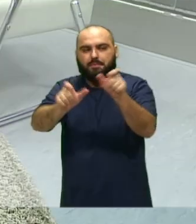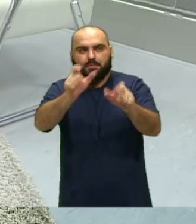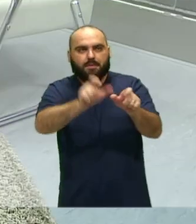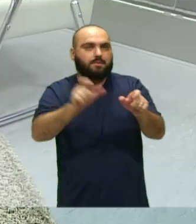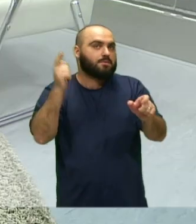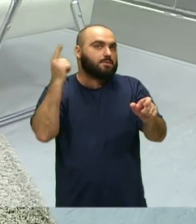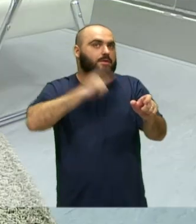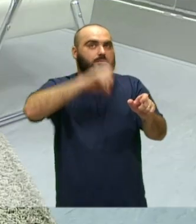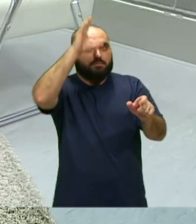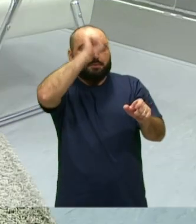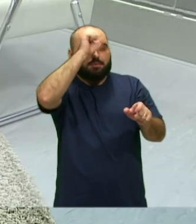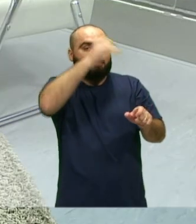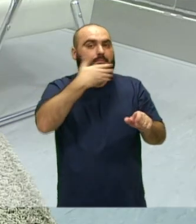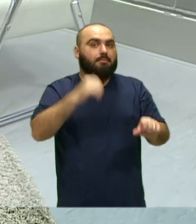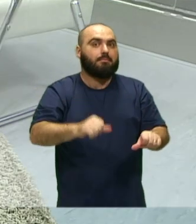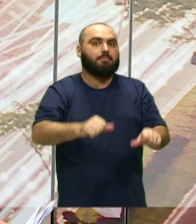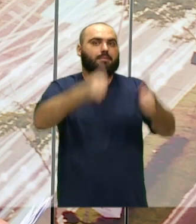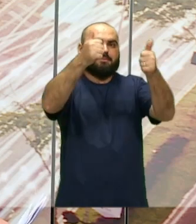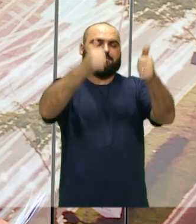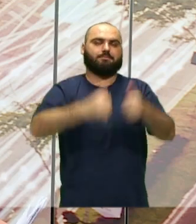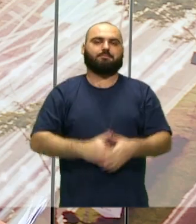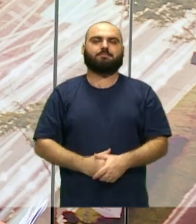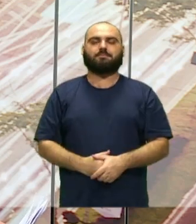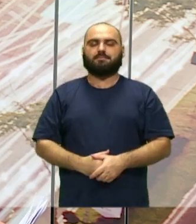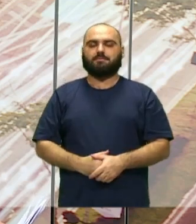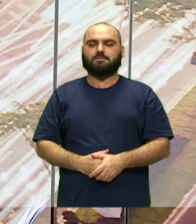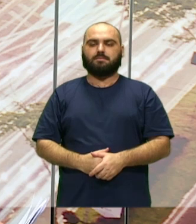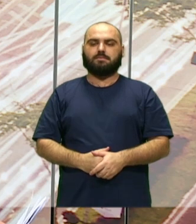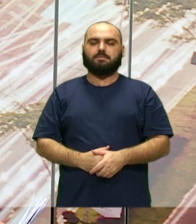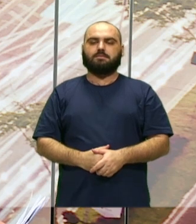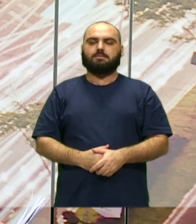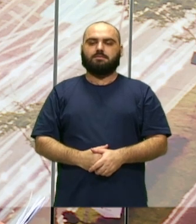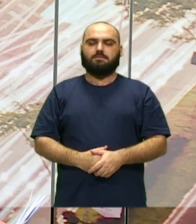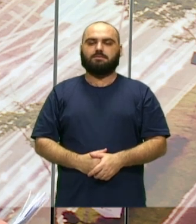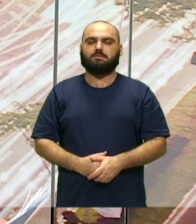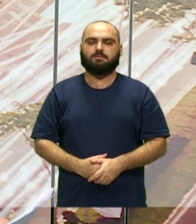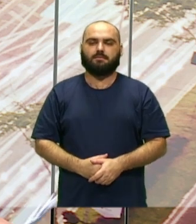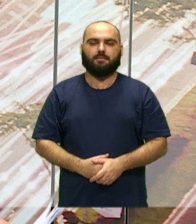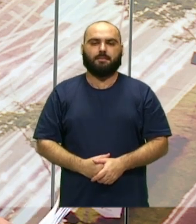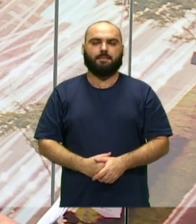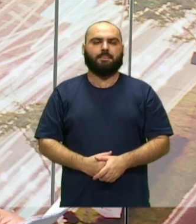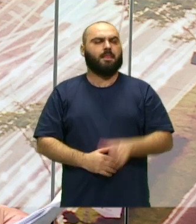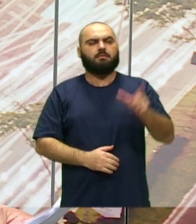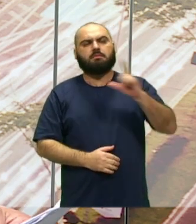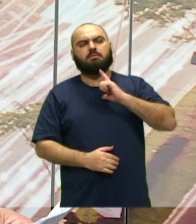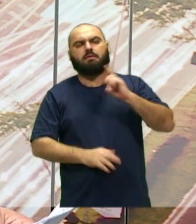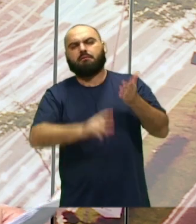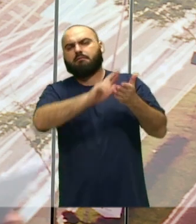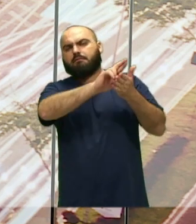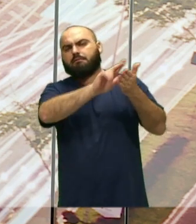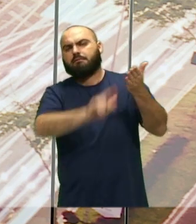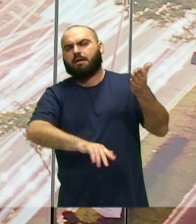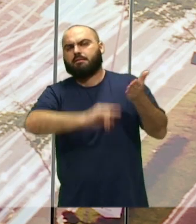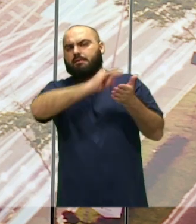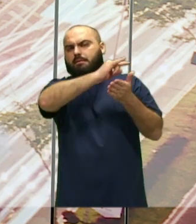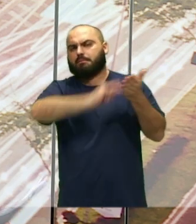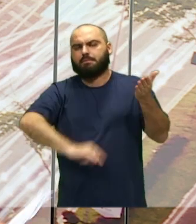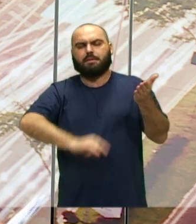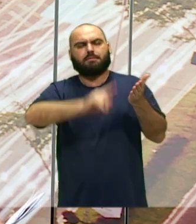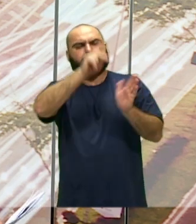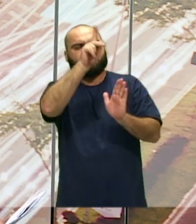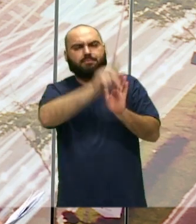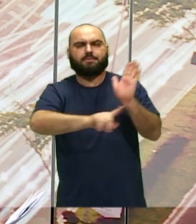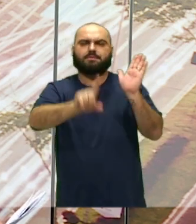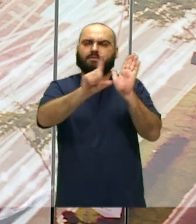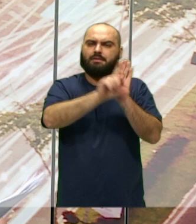vai. Vereadora, a senhora tem diversos requerimentos, indicações, projetos de leis protocolados na casa que já estão em